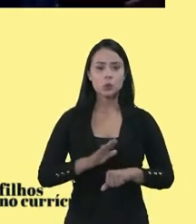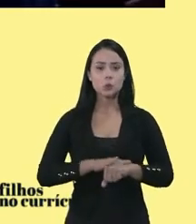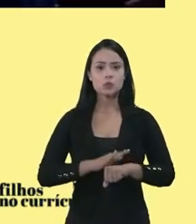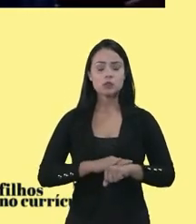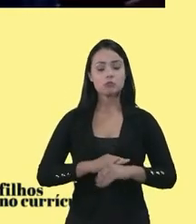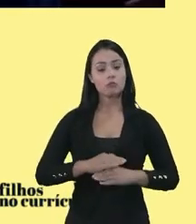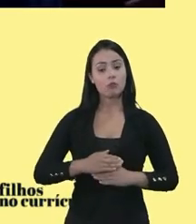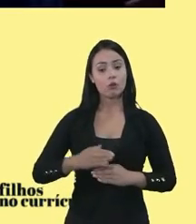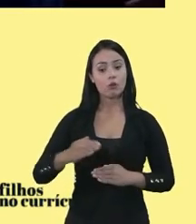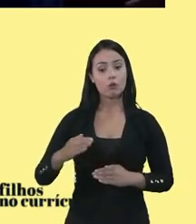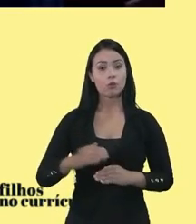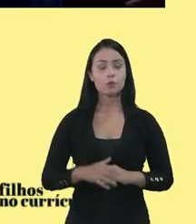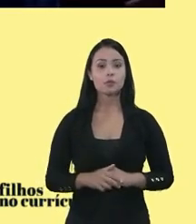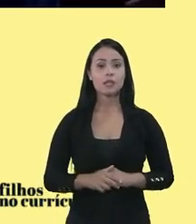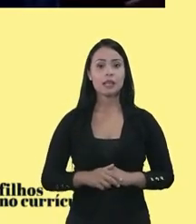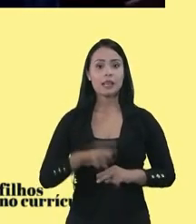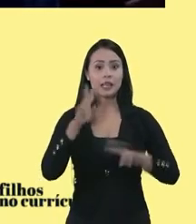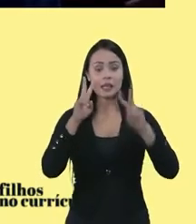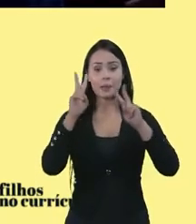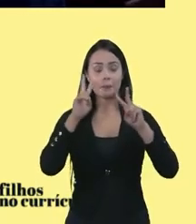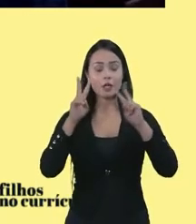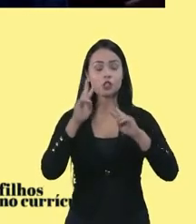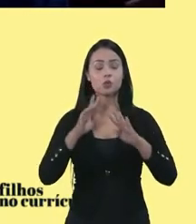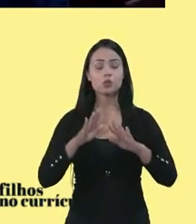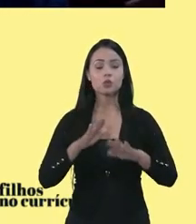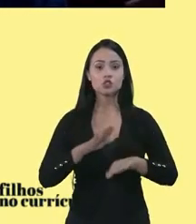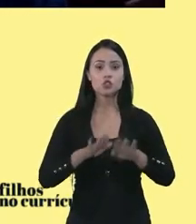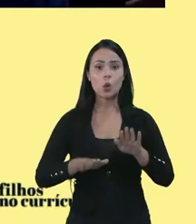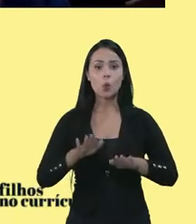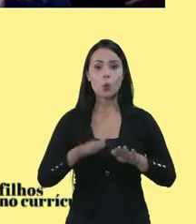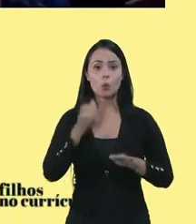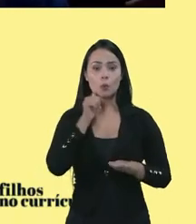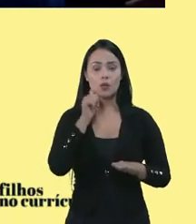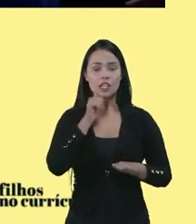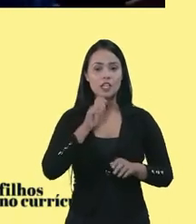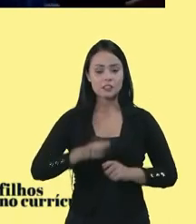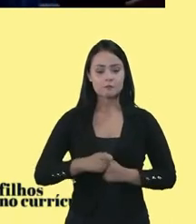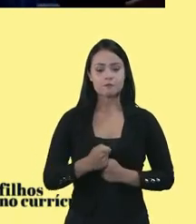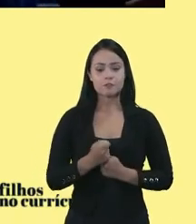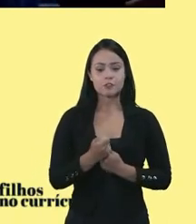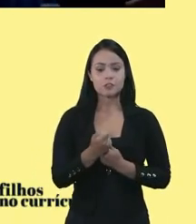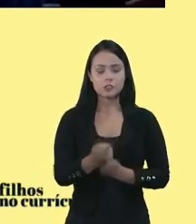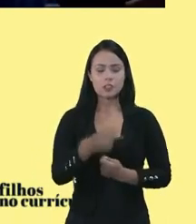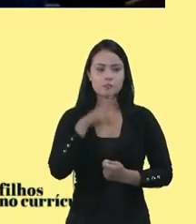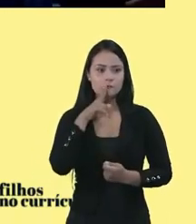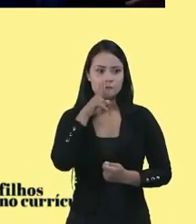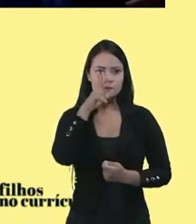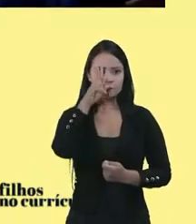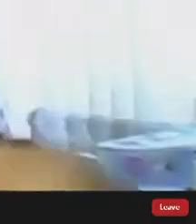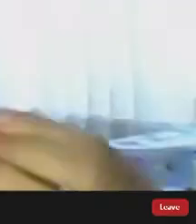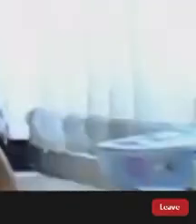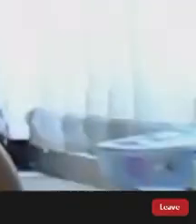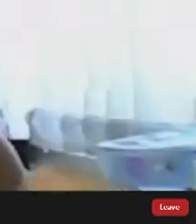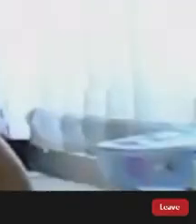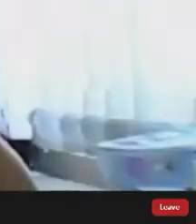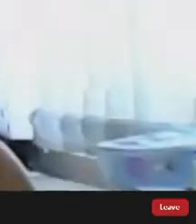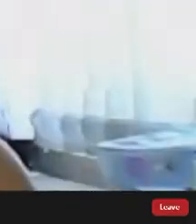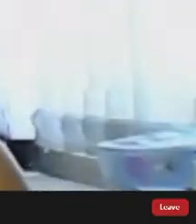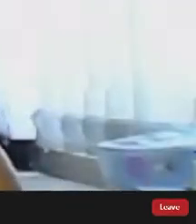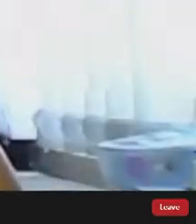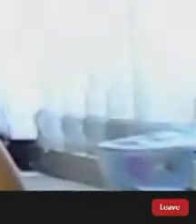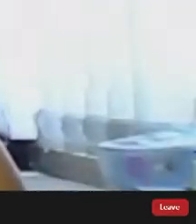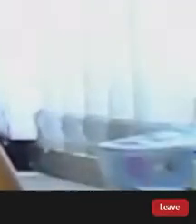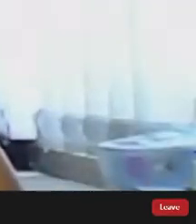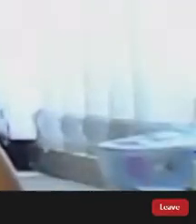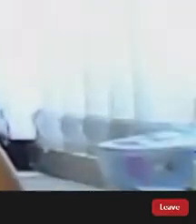Iniciativas que proporcionam uma equidade efetiva e aumentam a segurança da mulher para se manter no mercado profissional. 42%